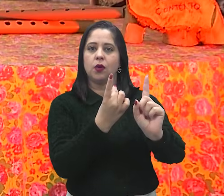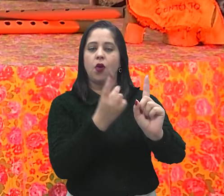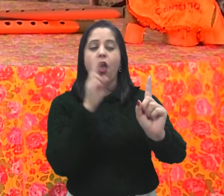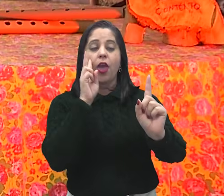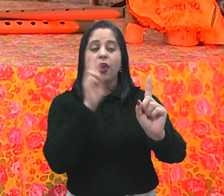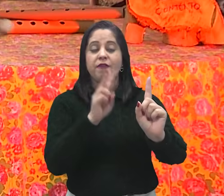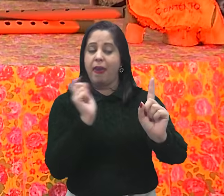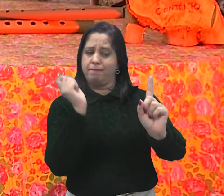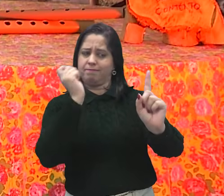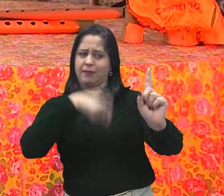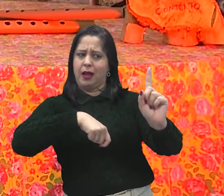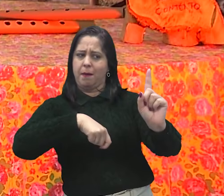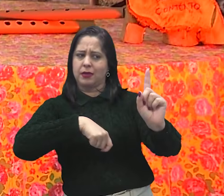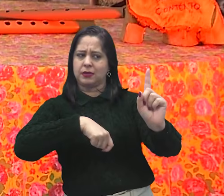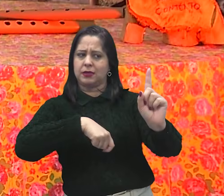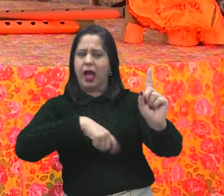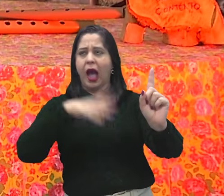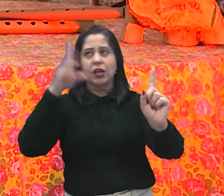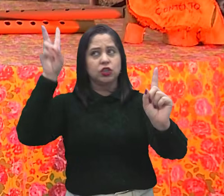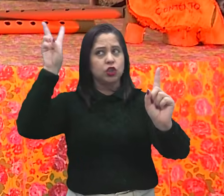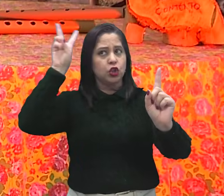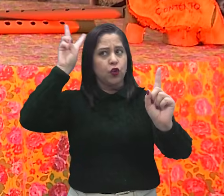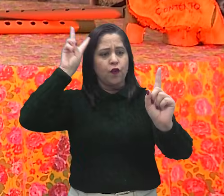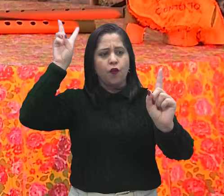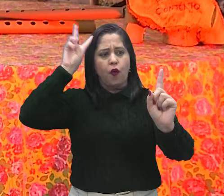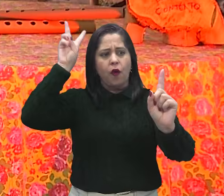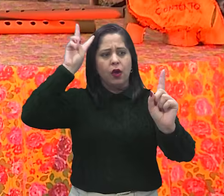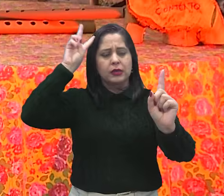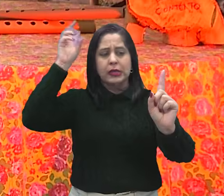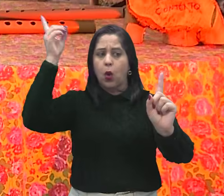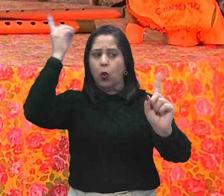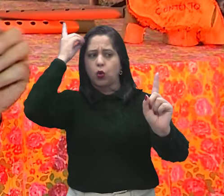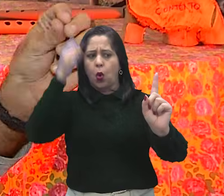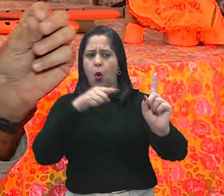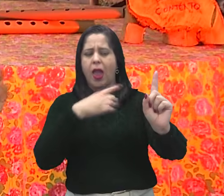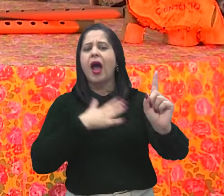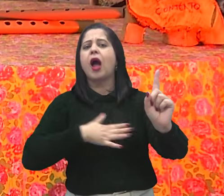dela, o que ela gosta de fazer, sabe?